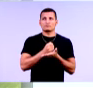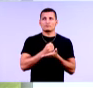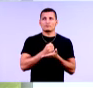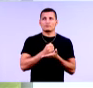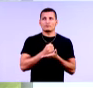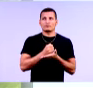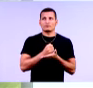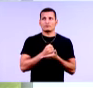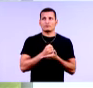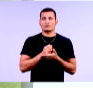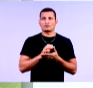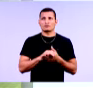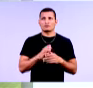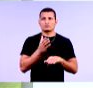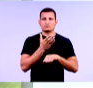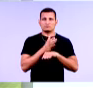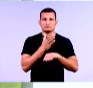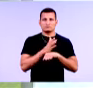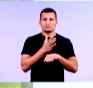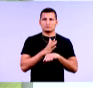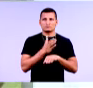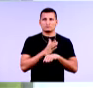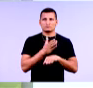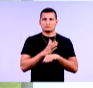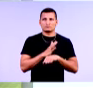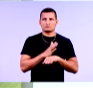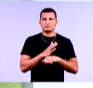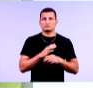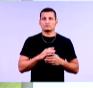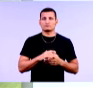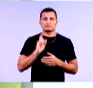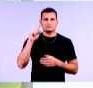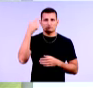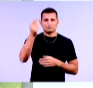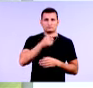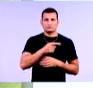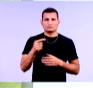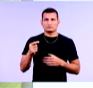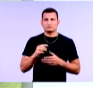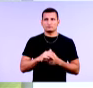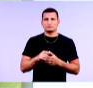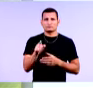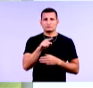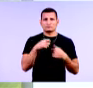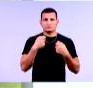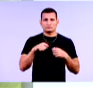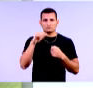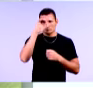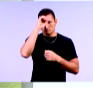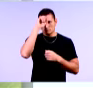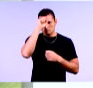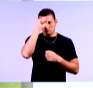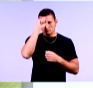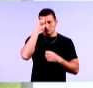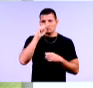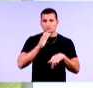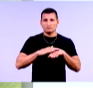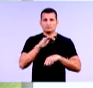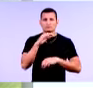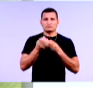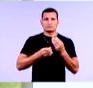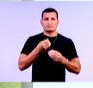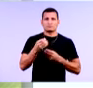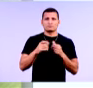nessa tarefa de longa para a próxima semana, vocês precisam aprender um pouquinho mais de como